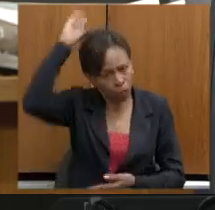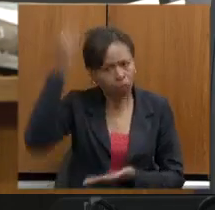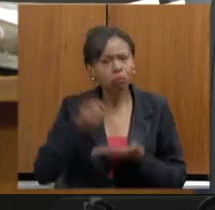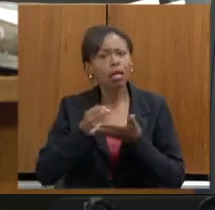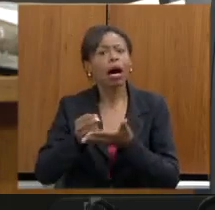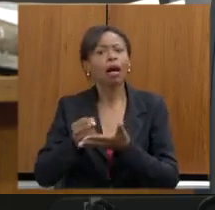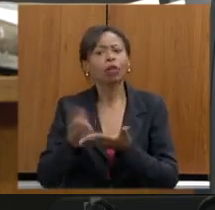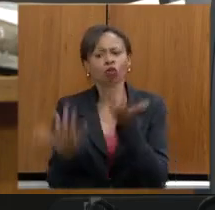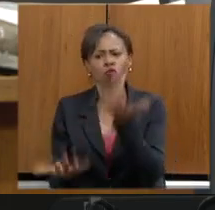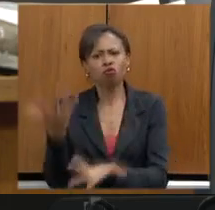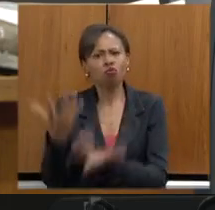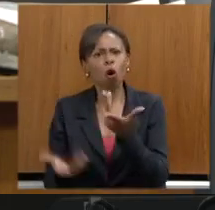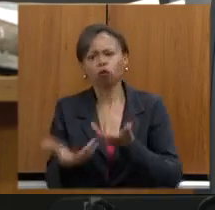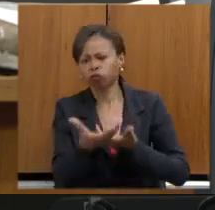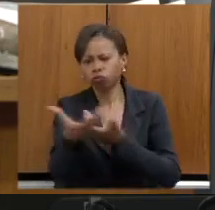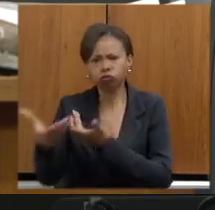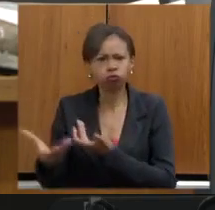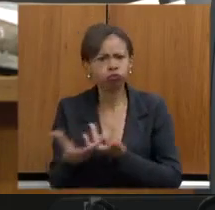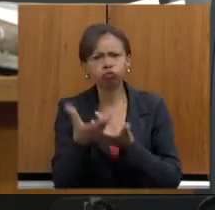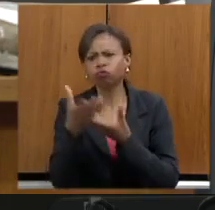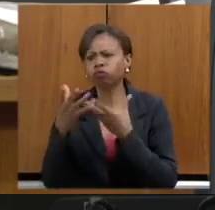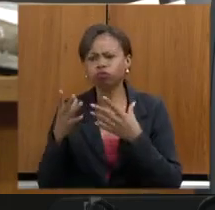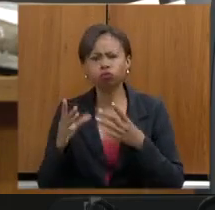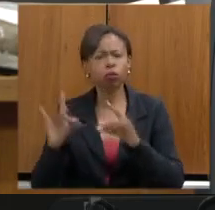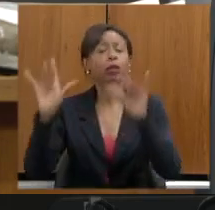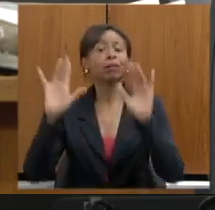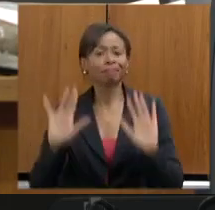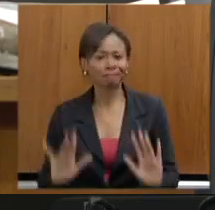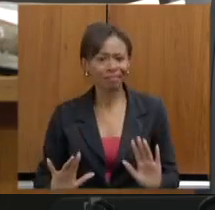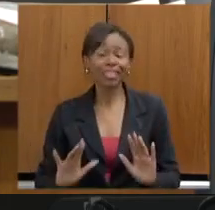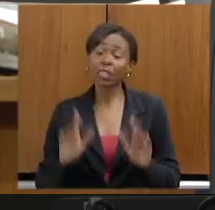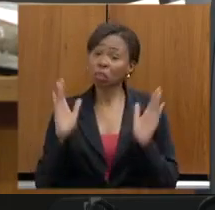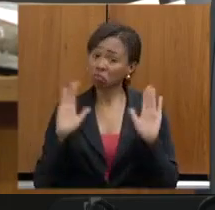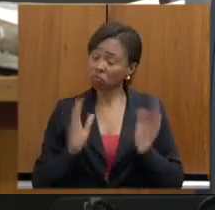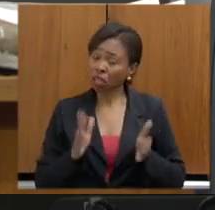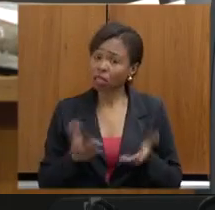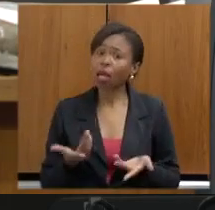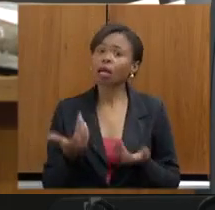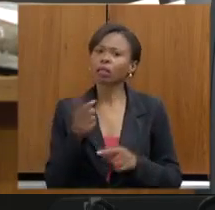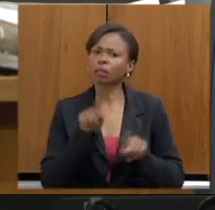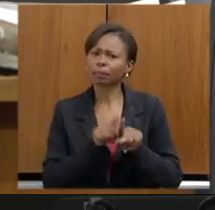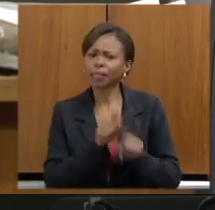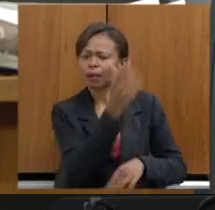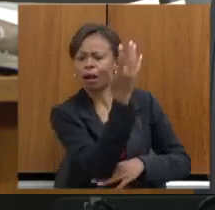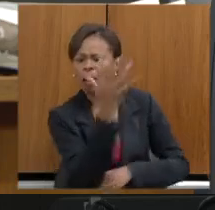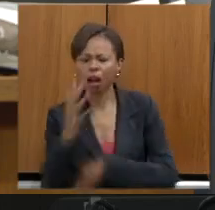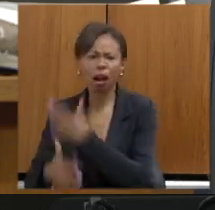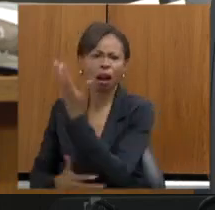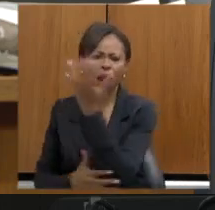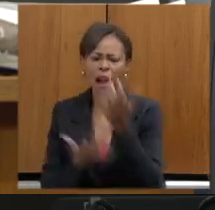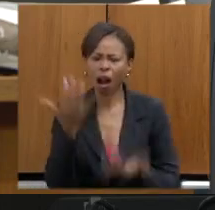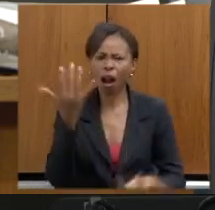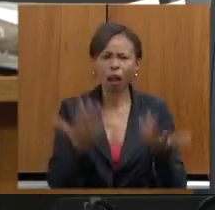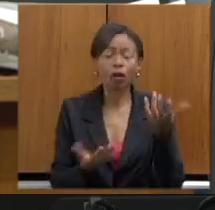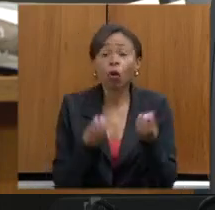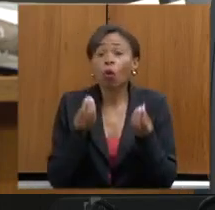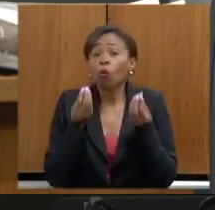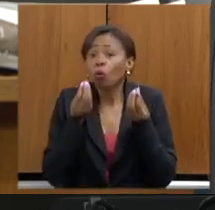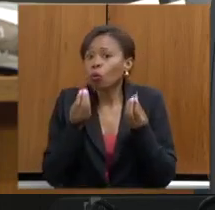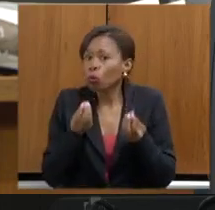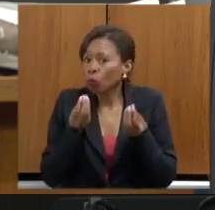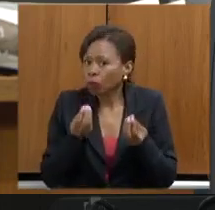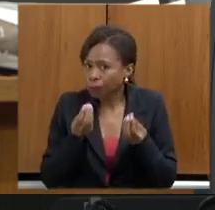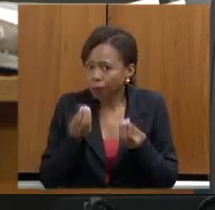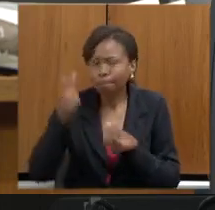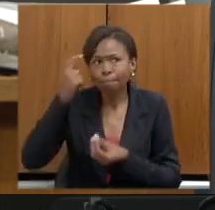aí os incêndios né florestais próximos de residências como é que tá o pensamento